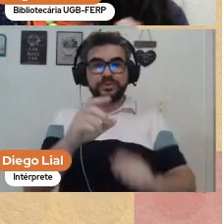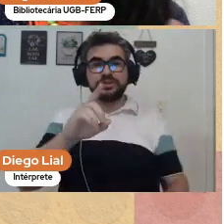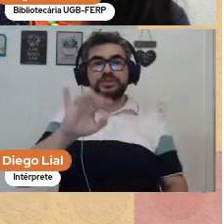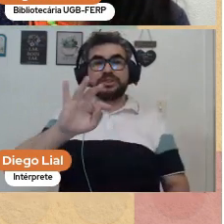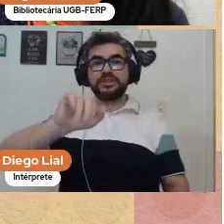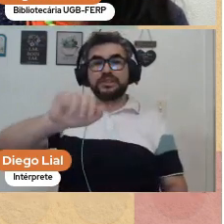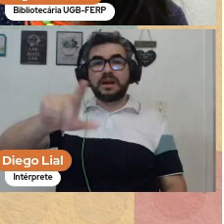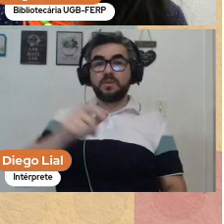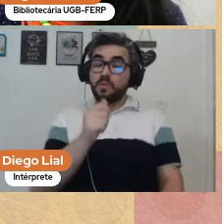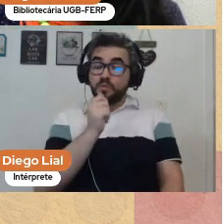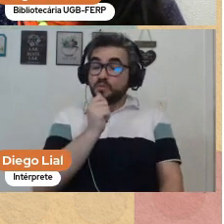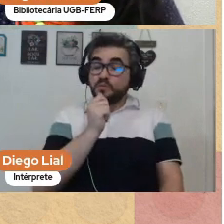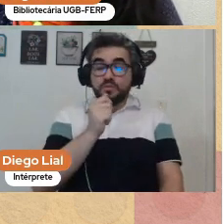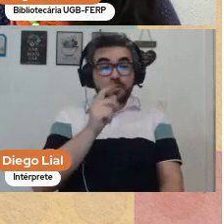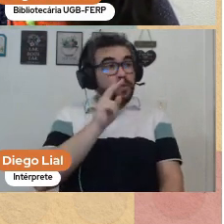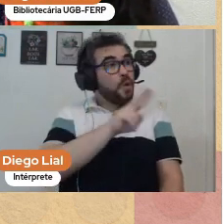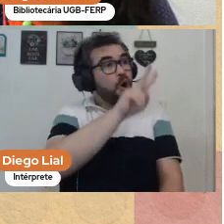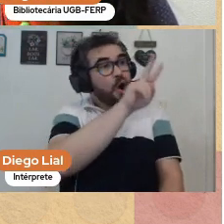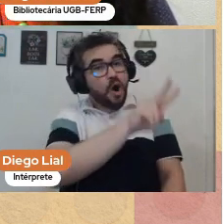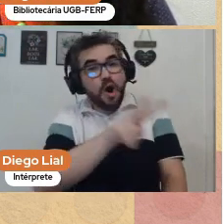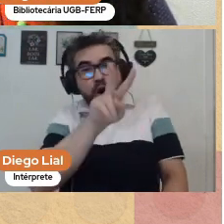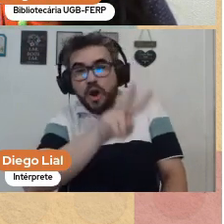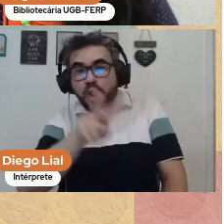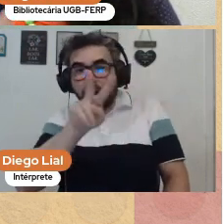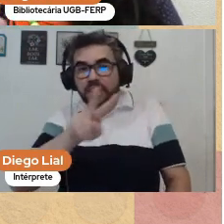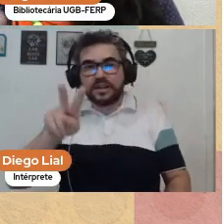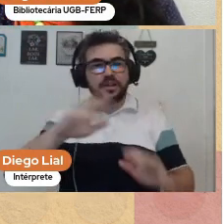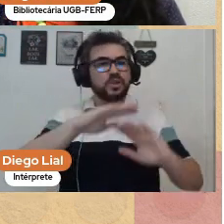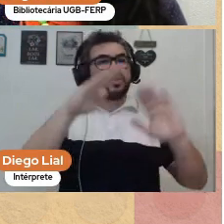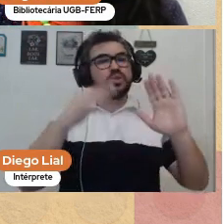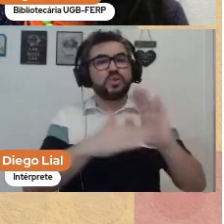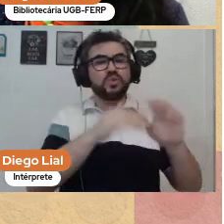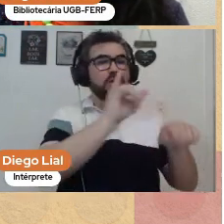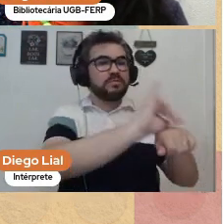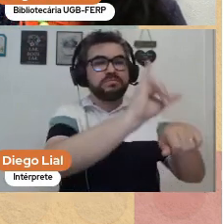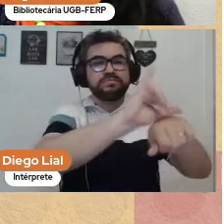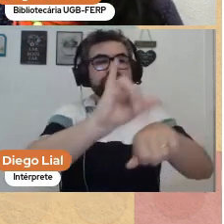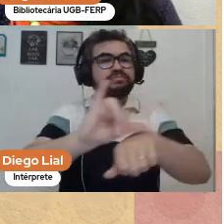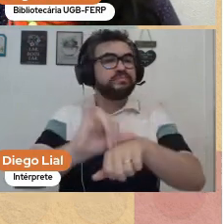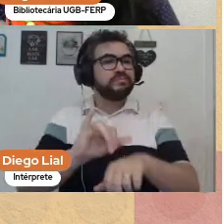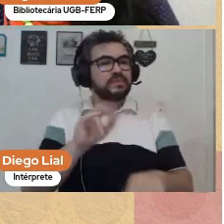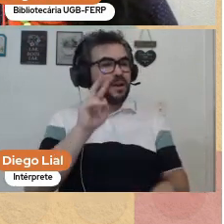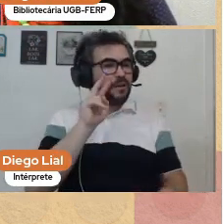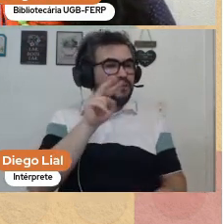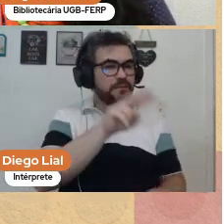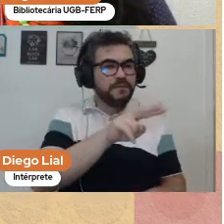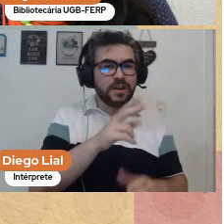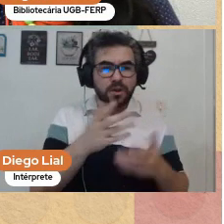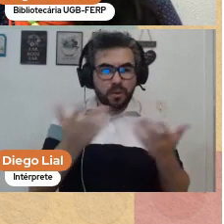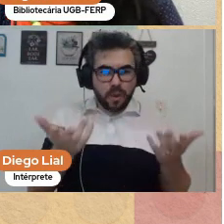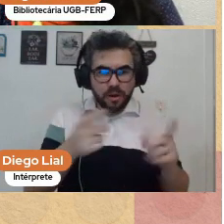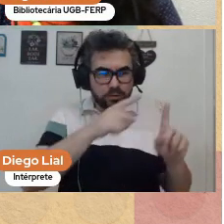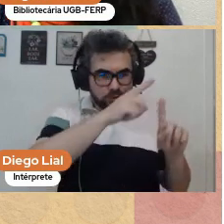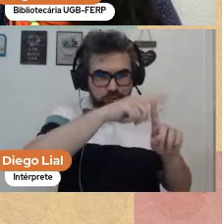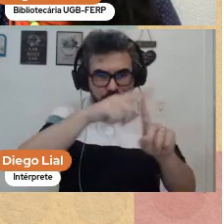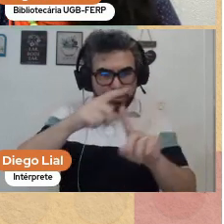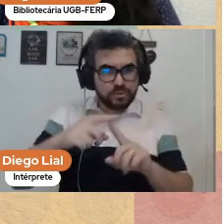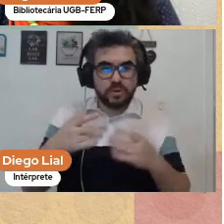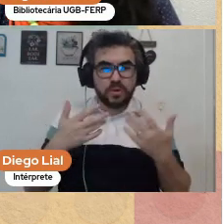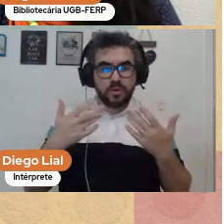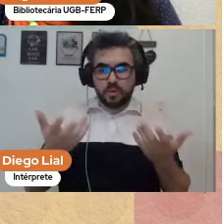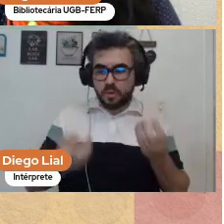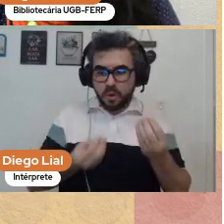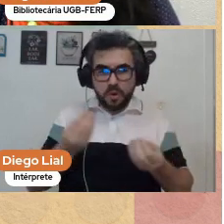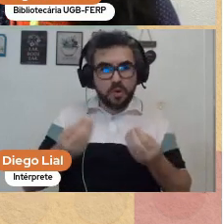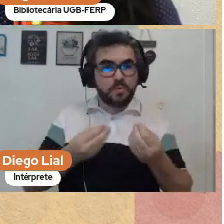você não contextualizou como está a descrição dele, quais são os instrumentos que tem, as ferramentas, como que